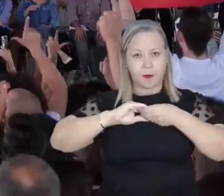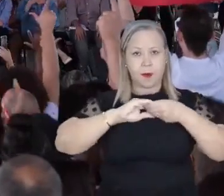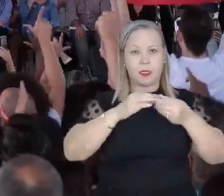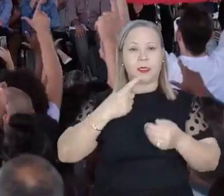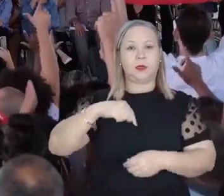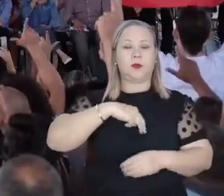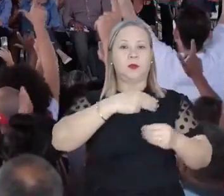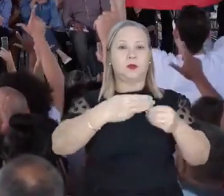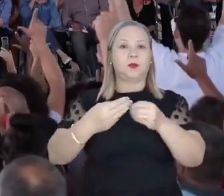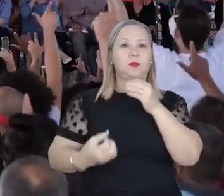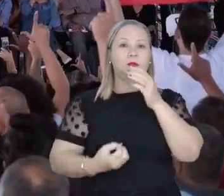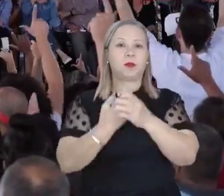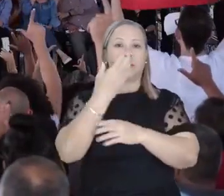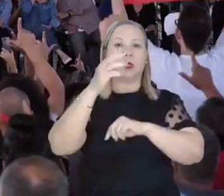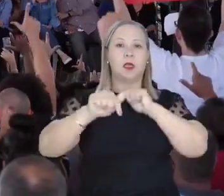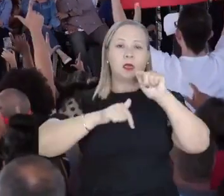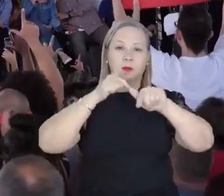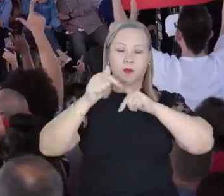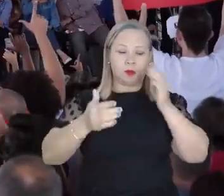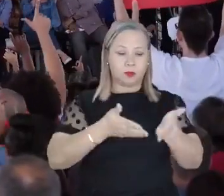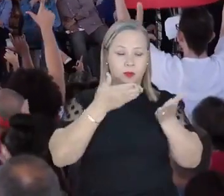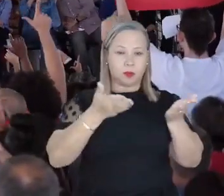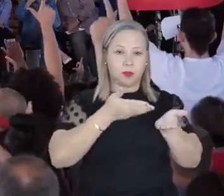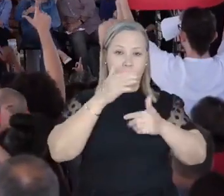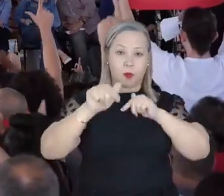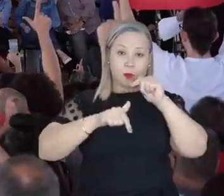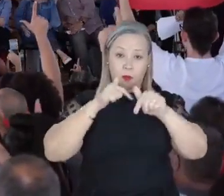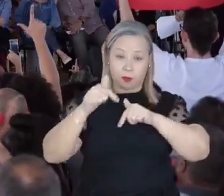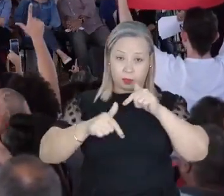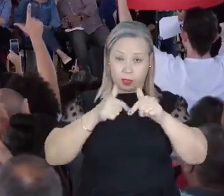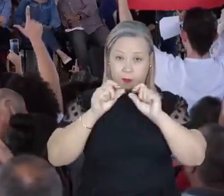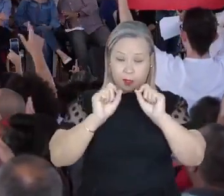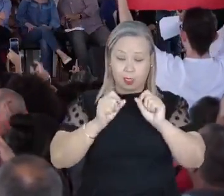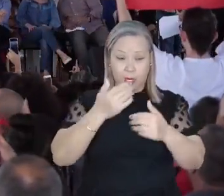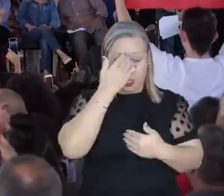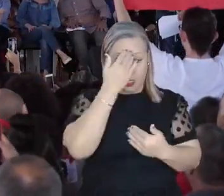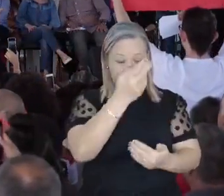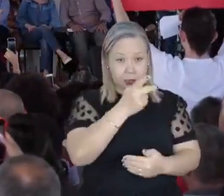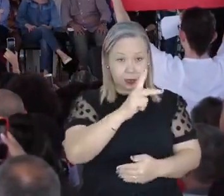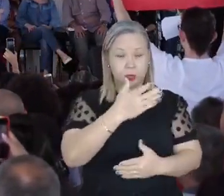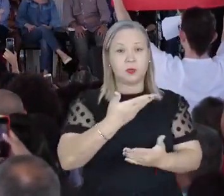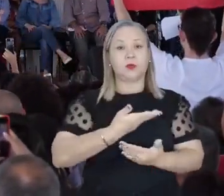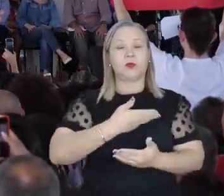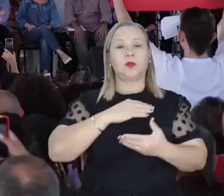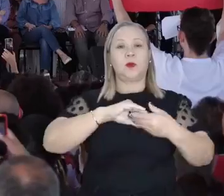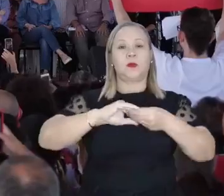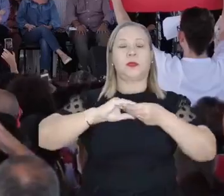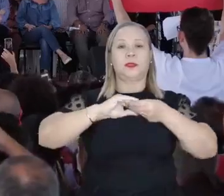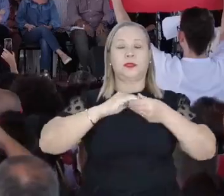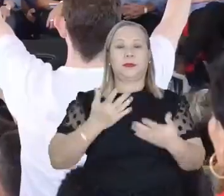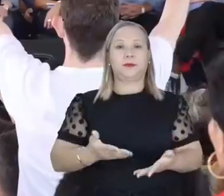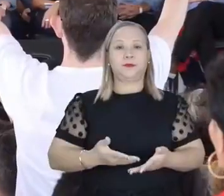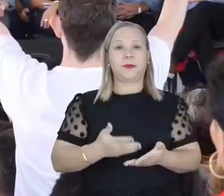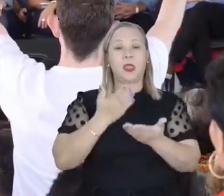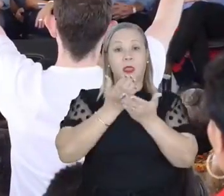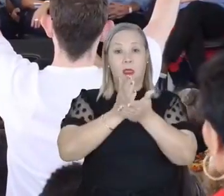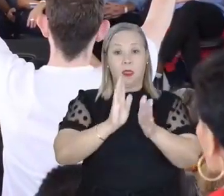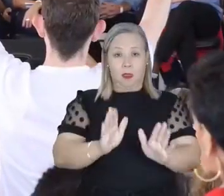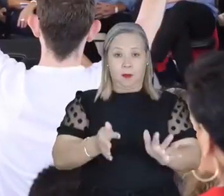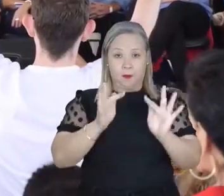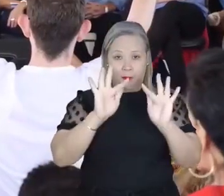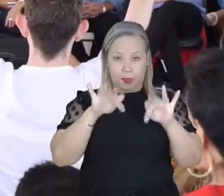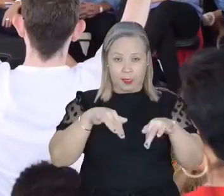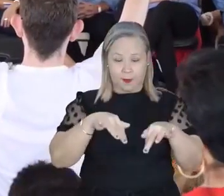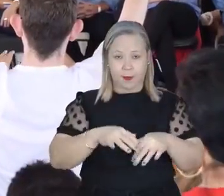que eu agradeço sempre a sua parceria. E, por fim, eu queria falar com a